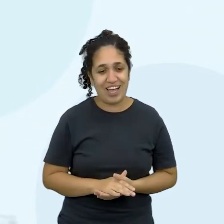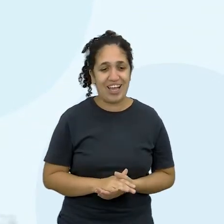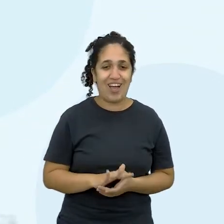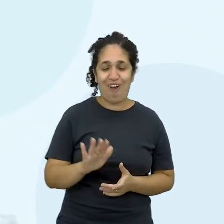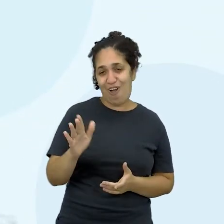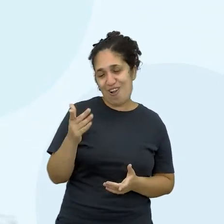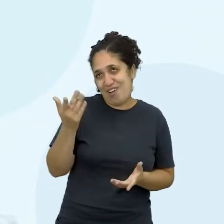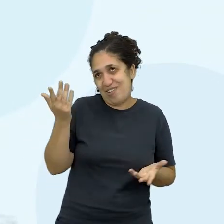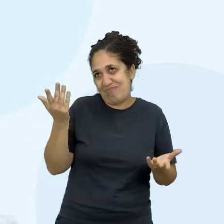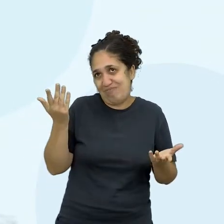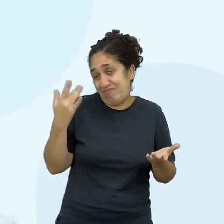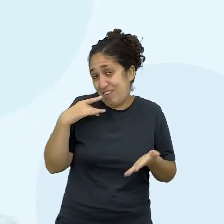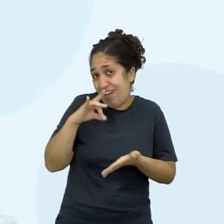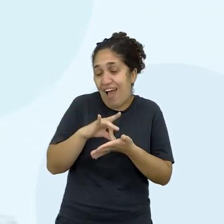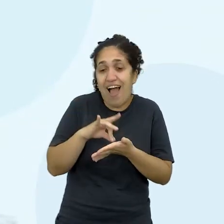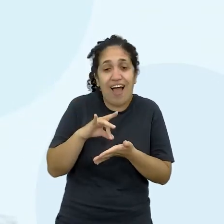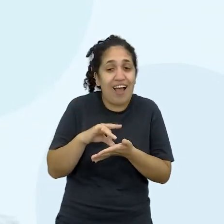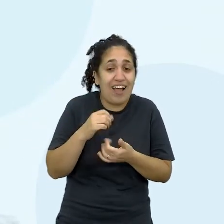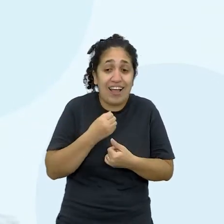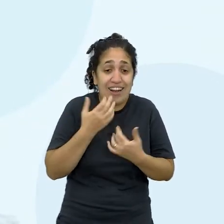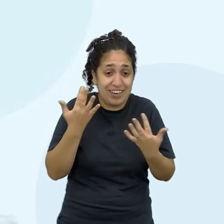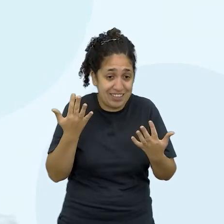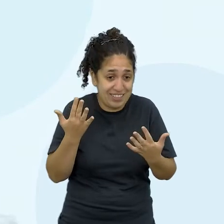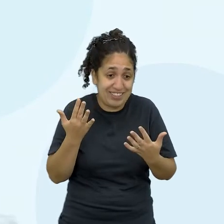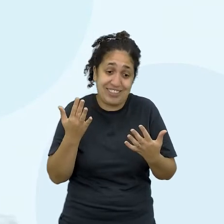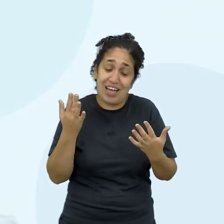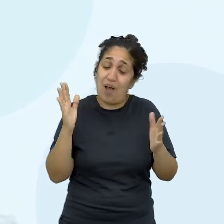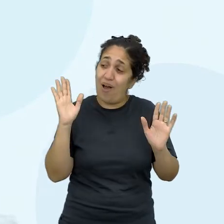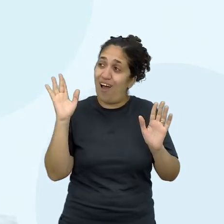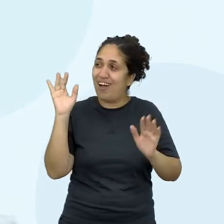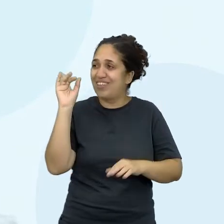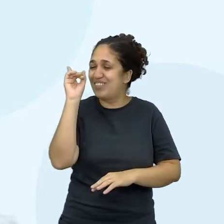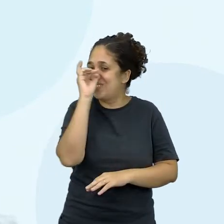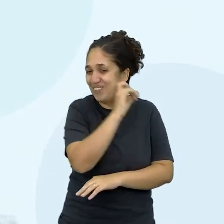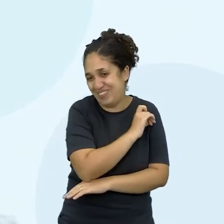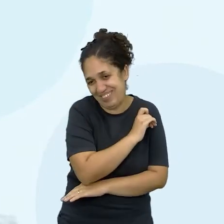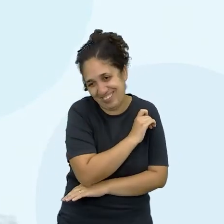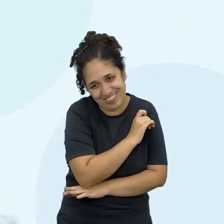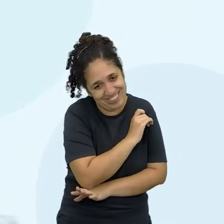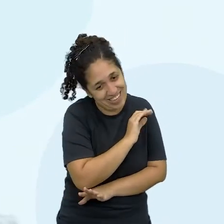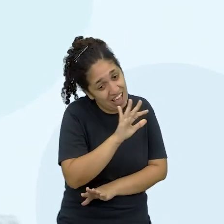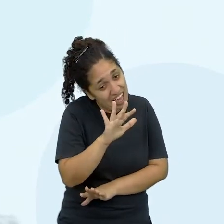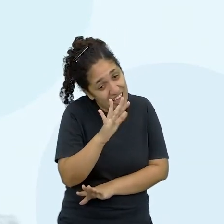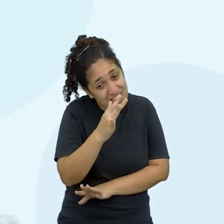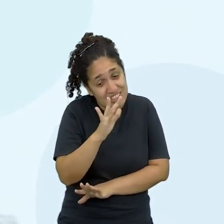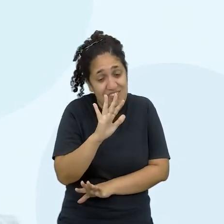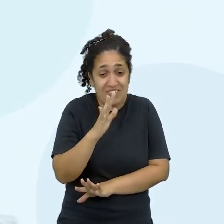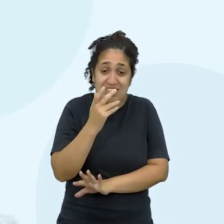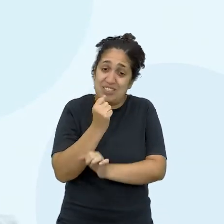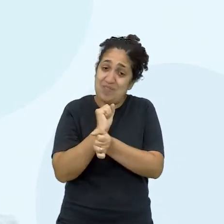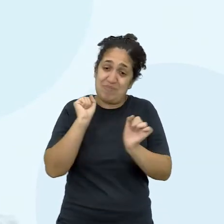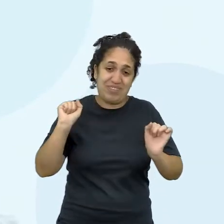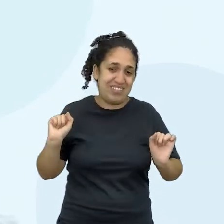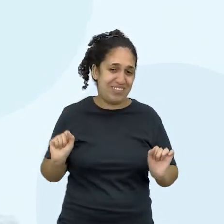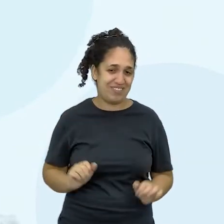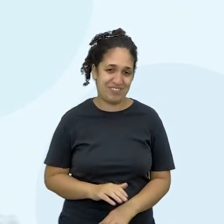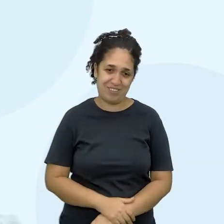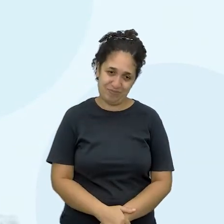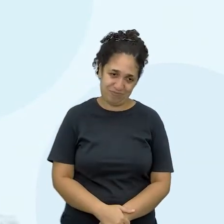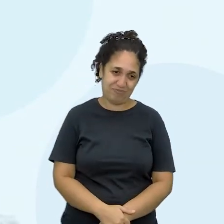sendo uma pessoa bem realista, vai ser bem difícil, para não dizer aí, em alguns casos, vai ser até